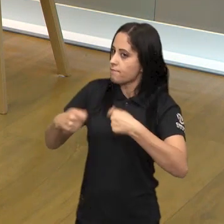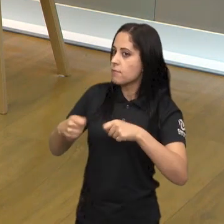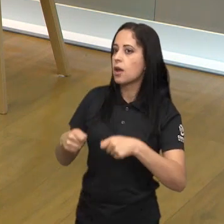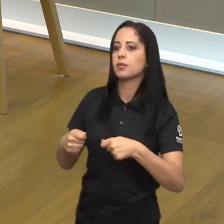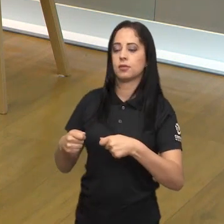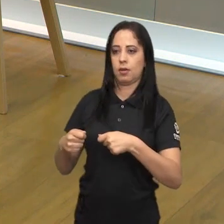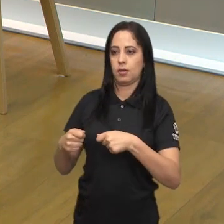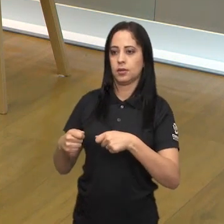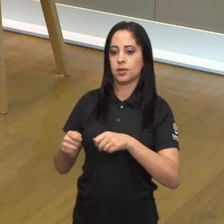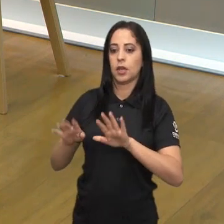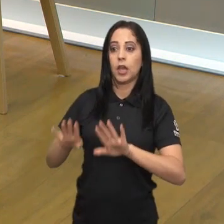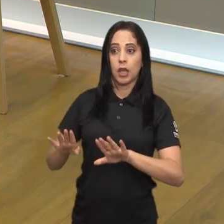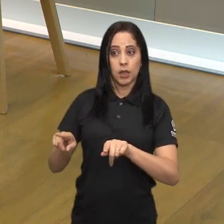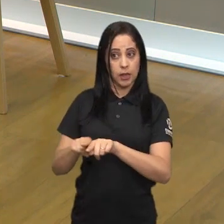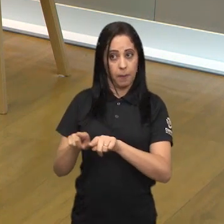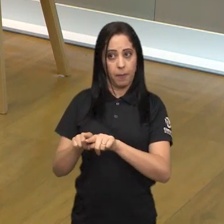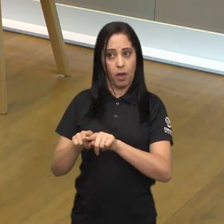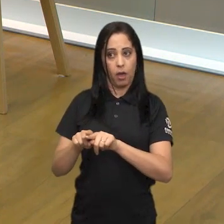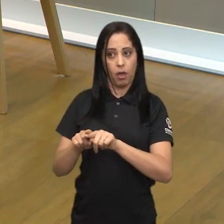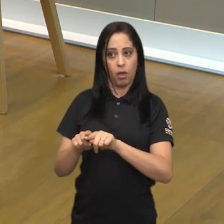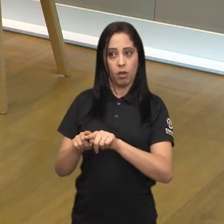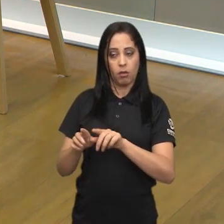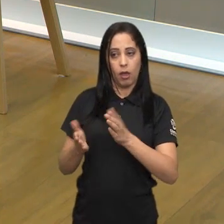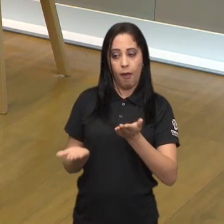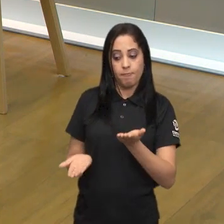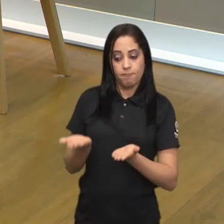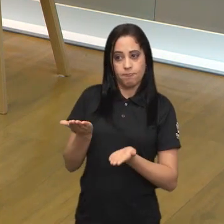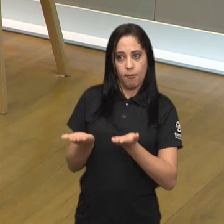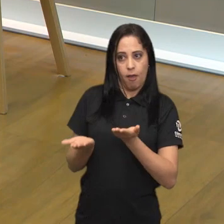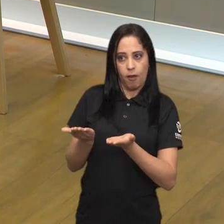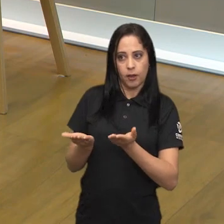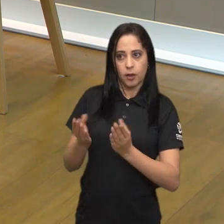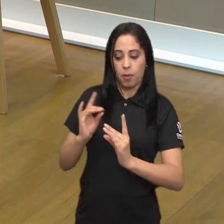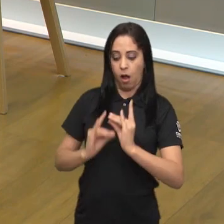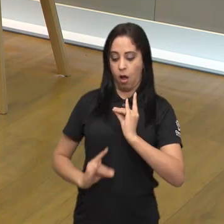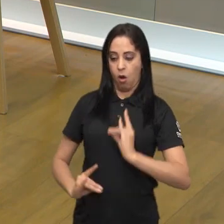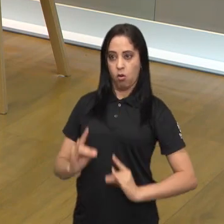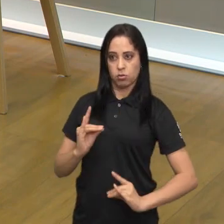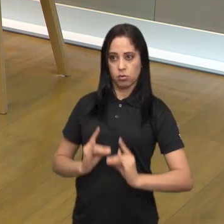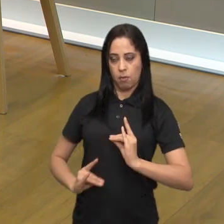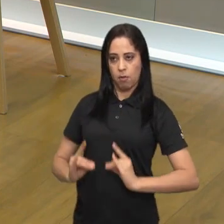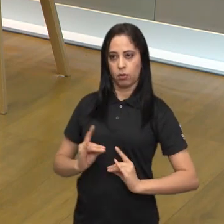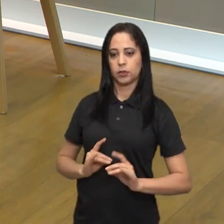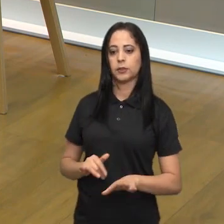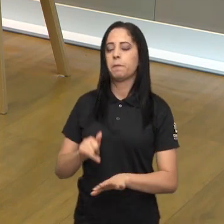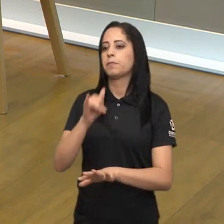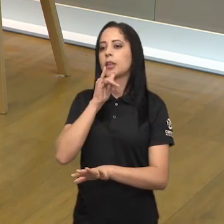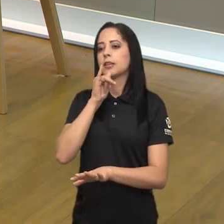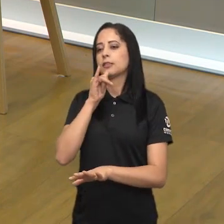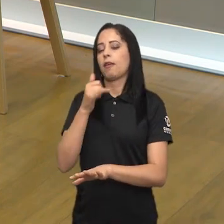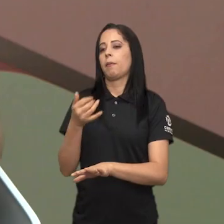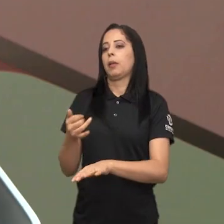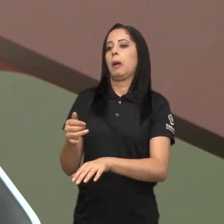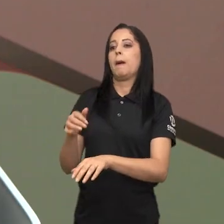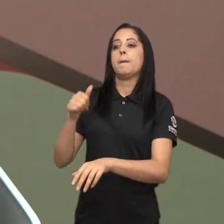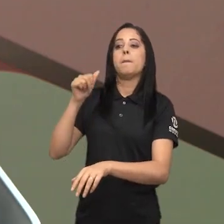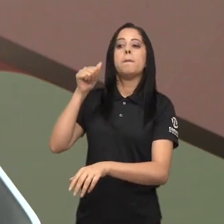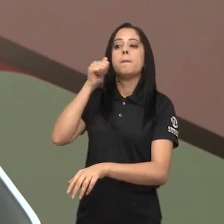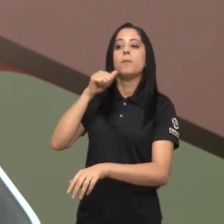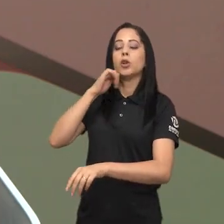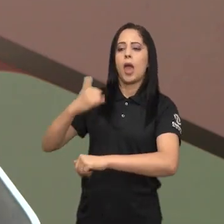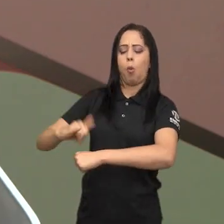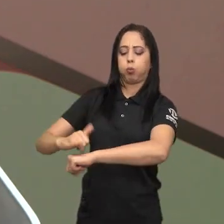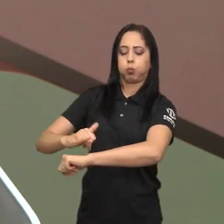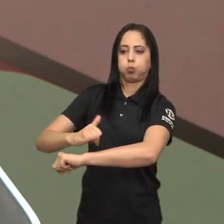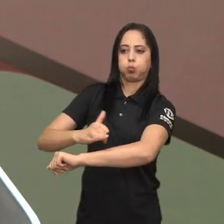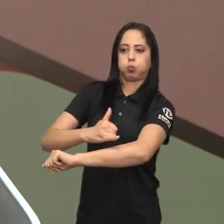com isso, equilibrar também os hormônios. Um conjunto de fatores, então. Então, a gente vê muitas meninas, mulheres, que têm um